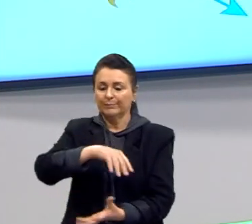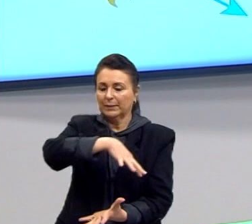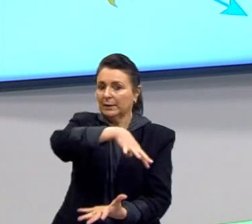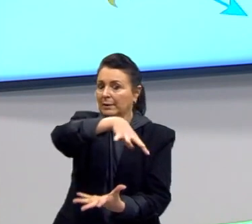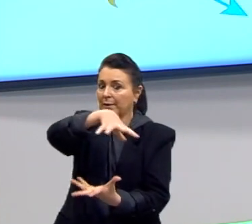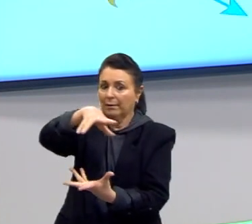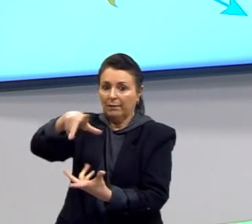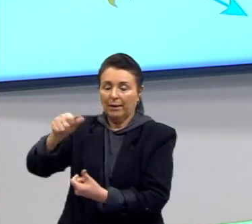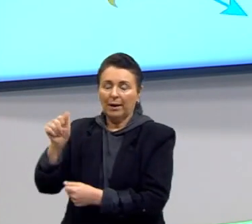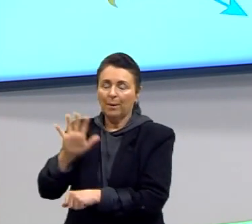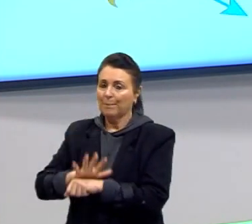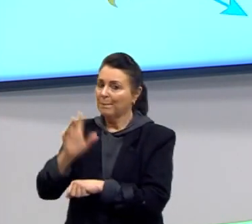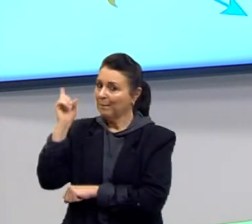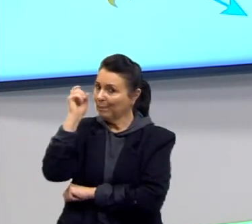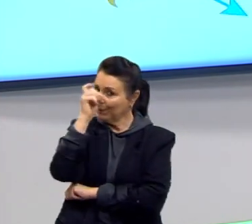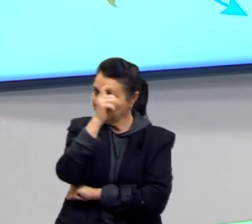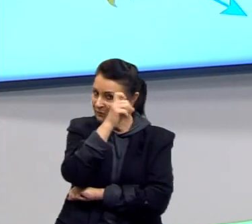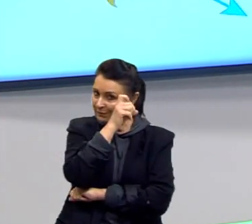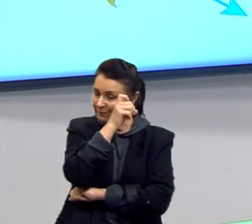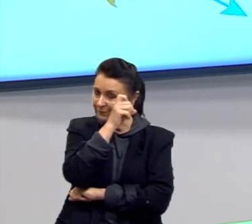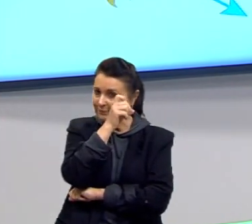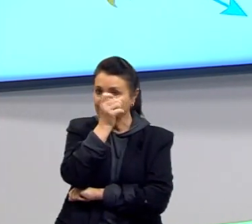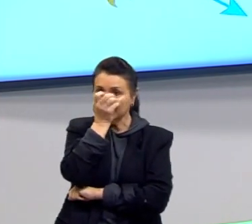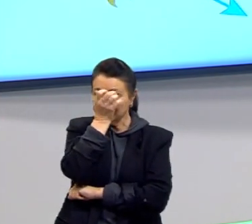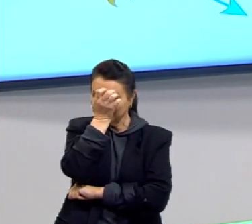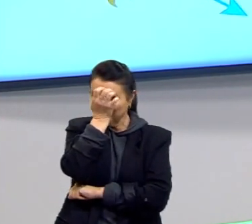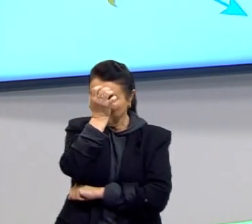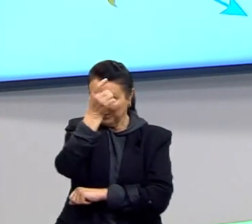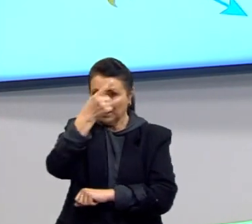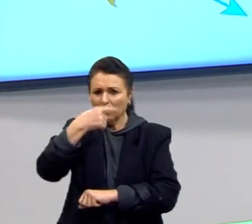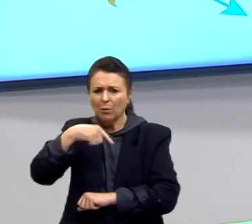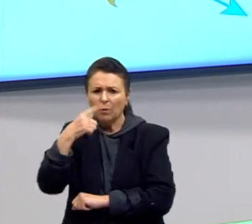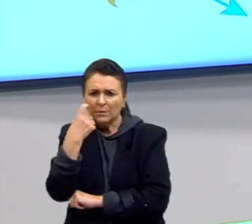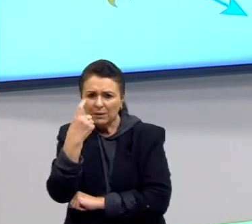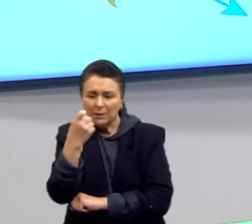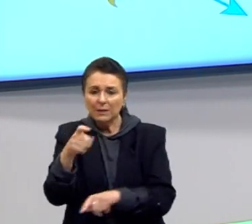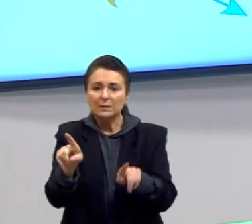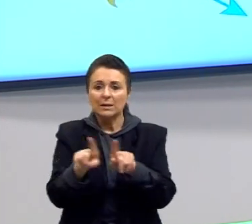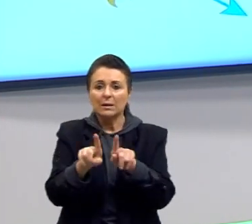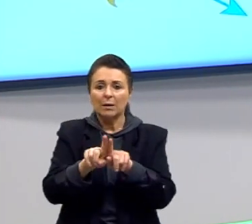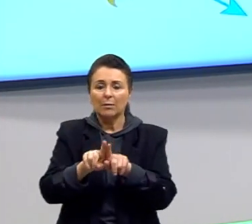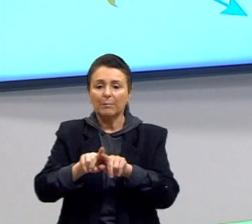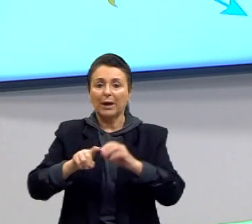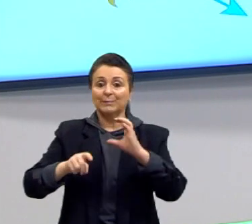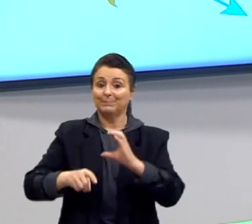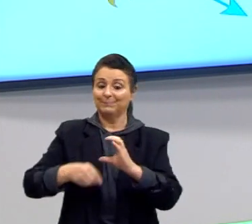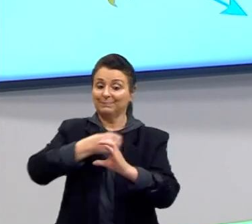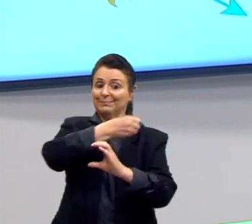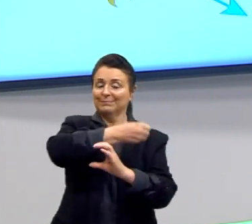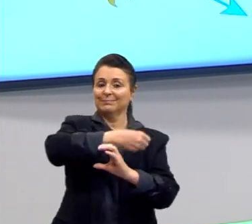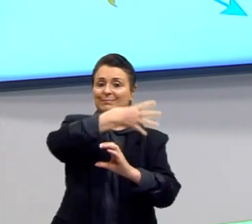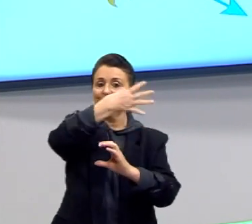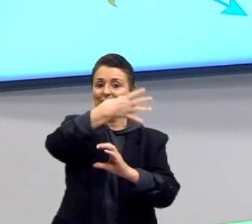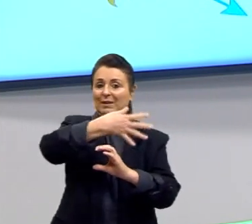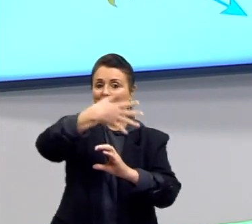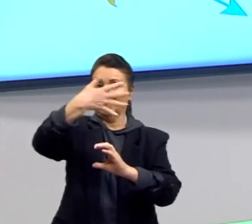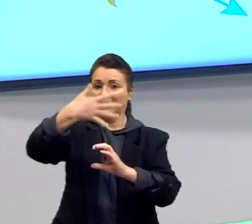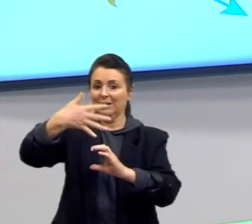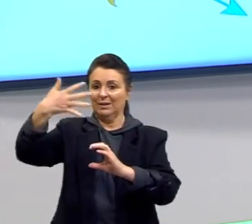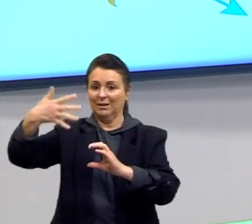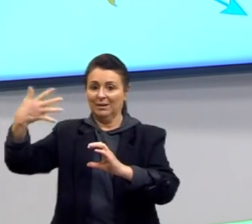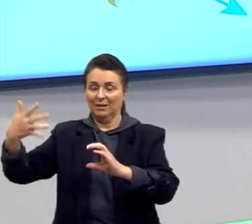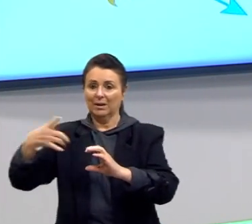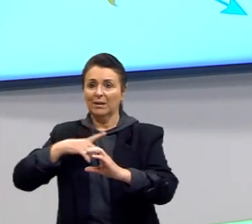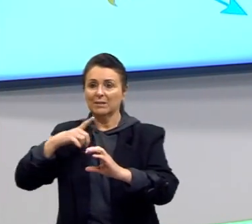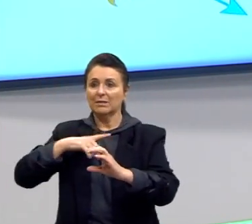mais difícil de acontecer tá Ah e outra coisa interessante é que a nossa aurora boreal daqui a gente fala Na